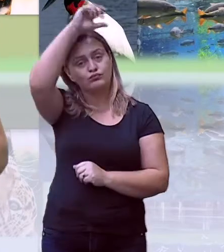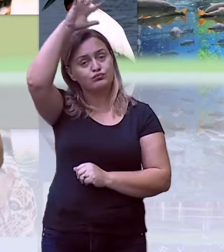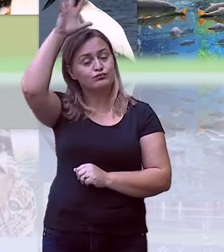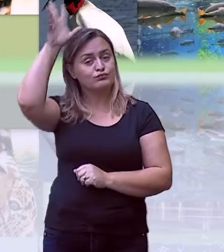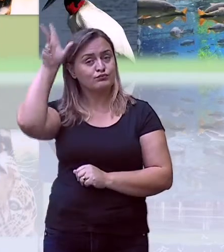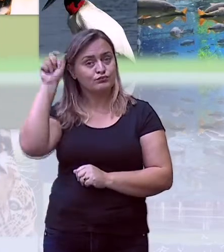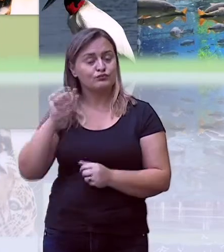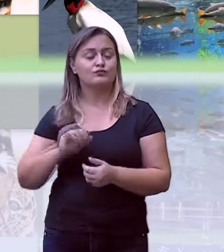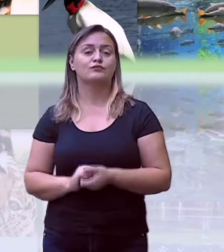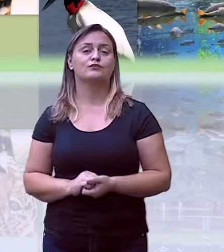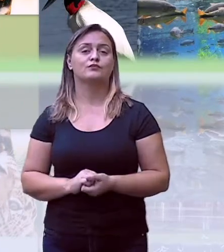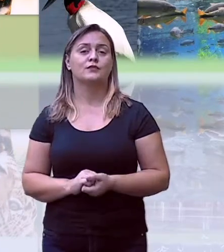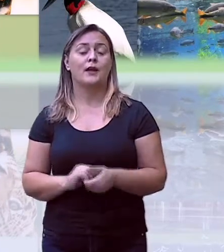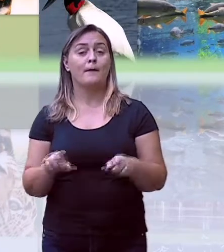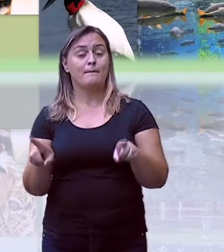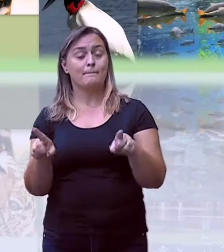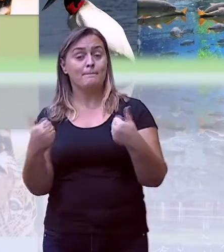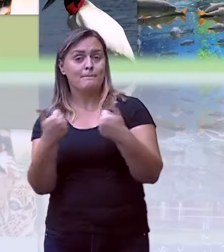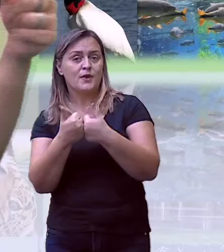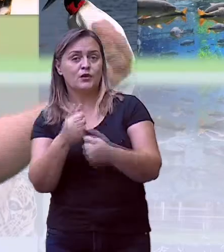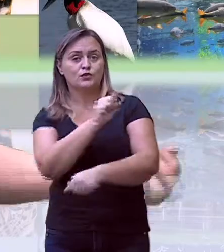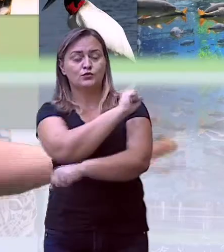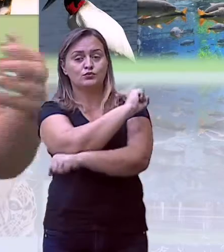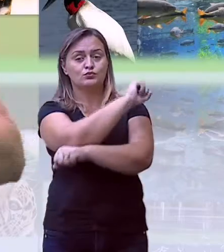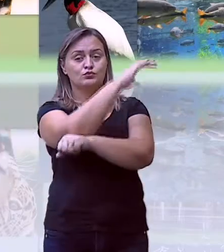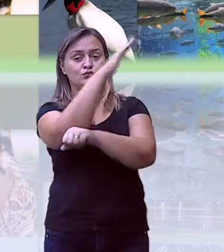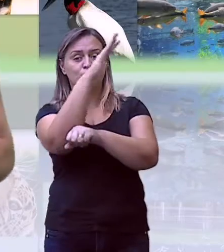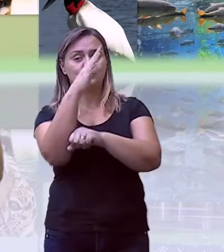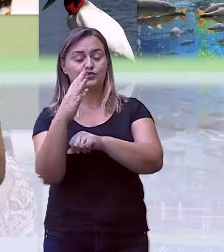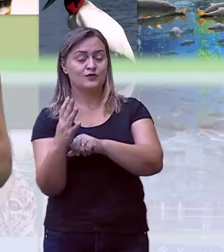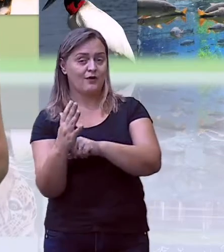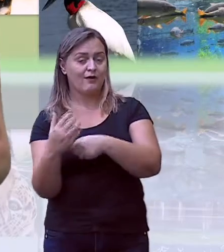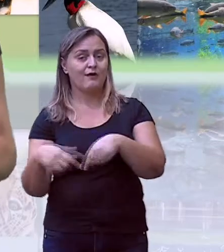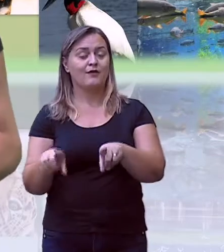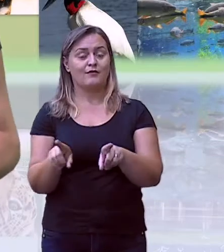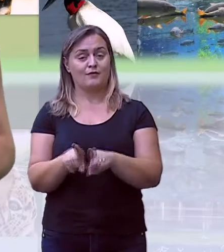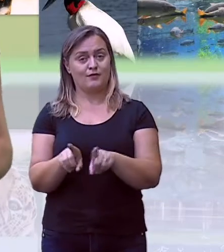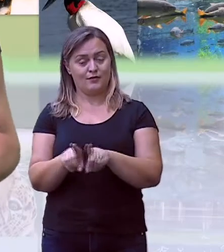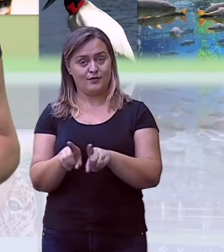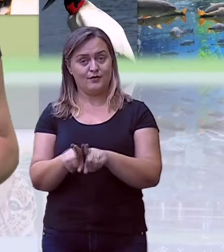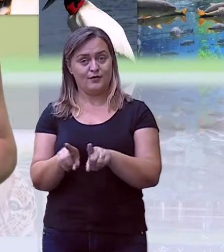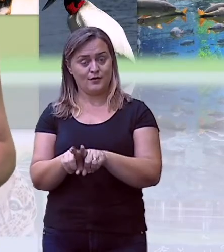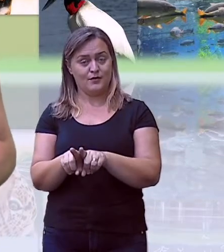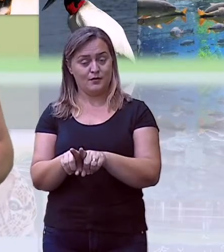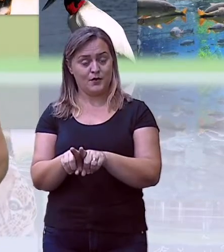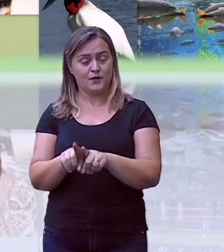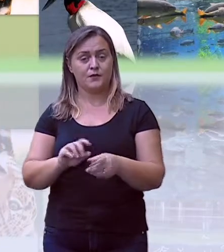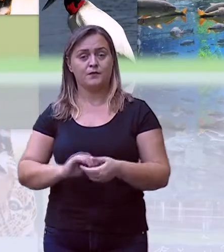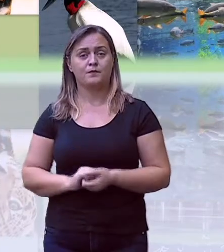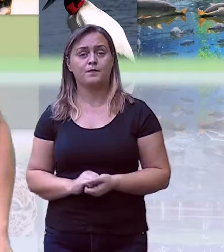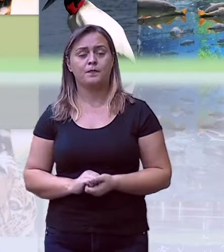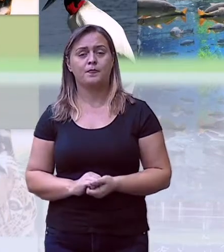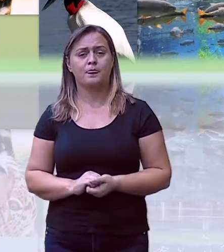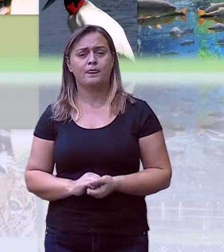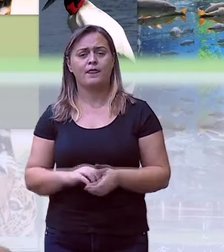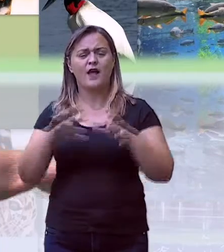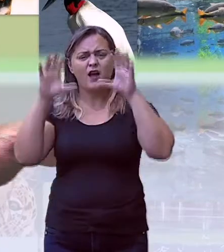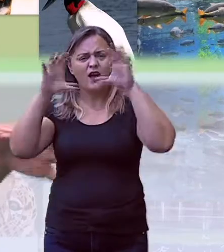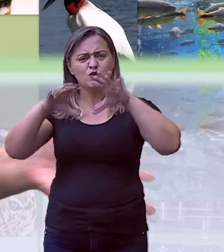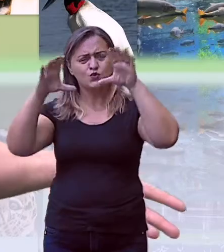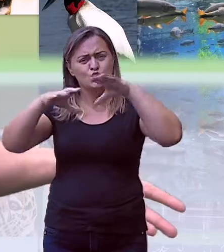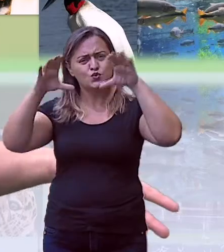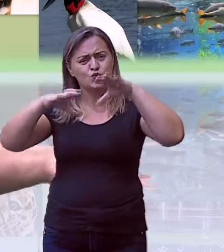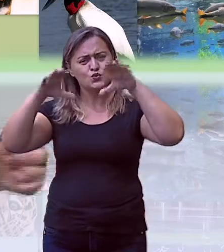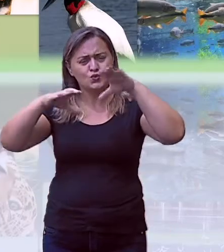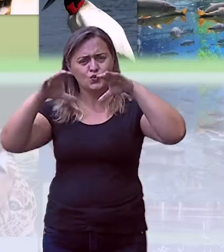em parte dos estados do Mato Grosso e Mato Grosso do Sul. A quantidade de chuva não é tão grande